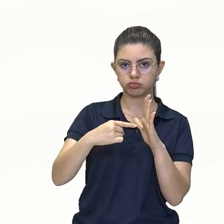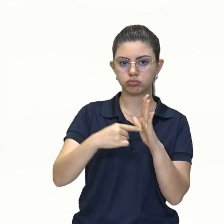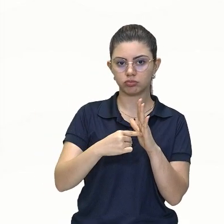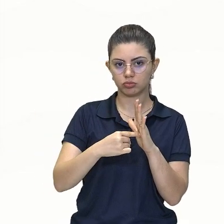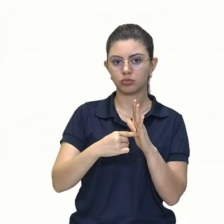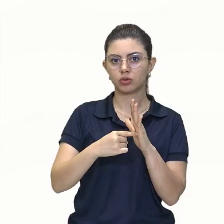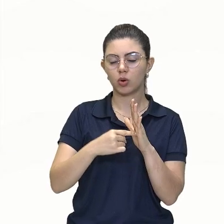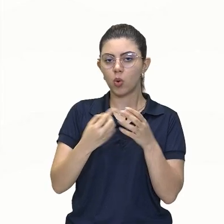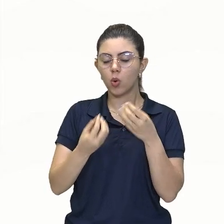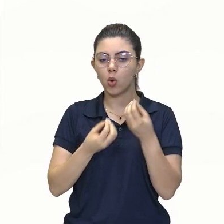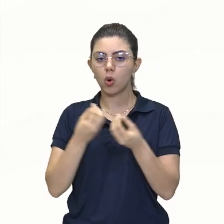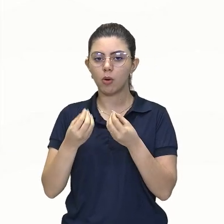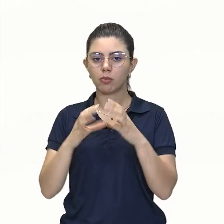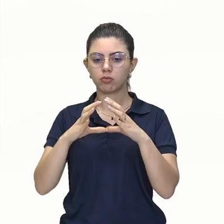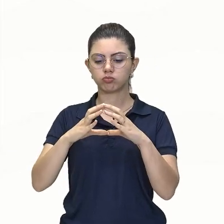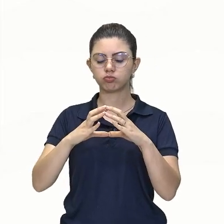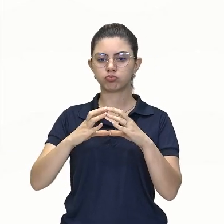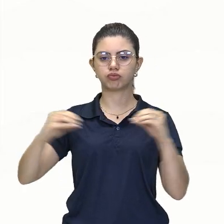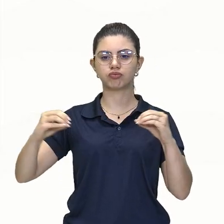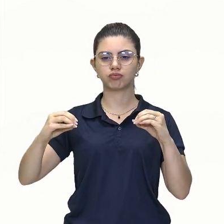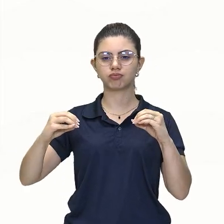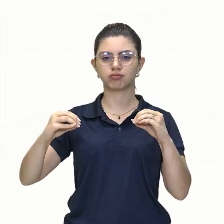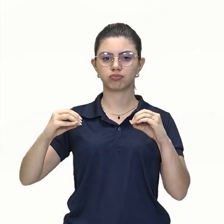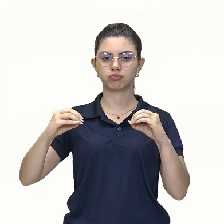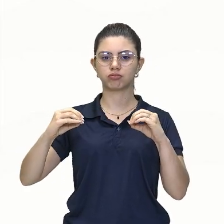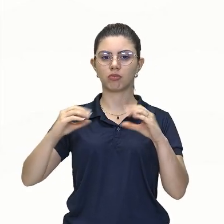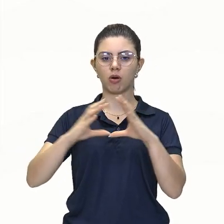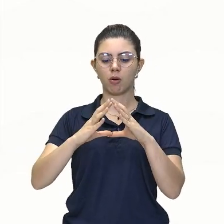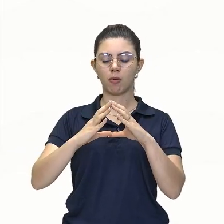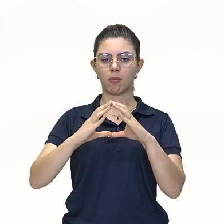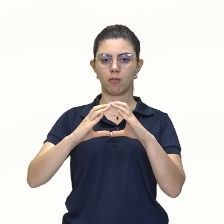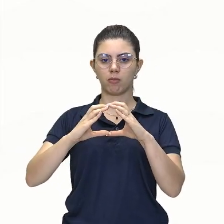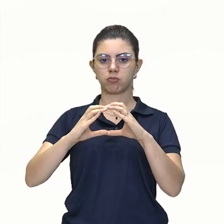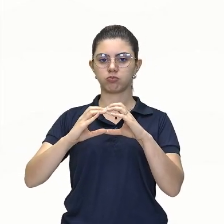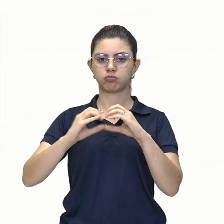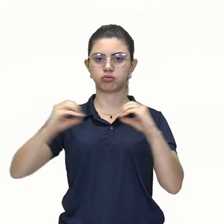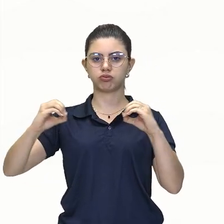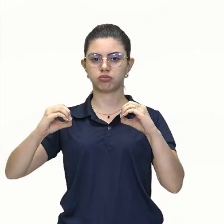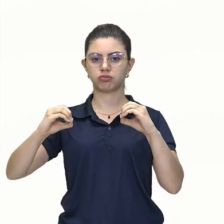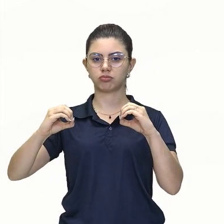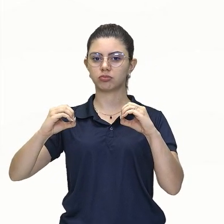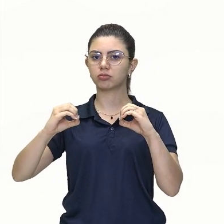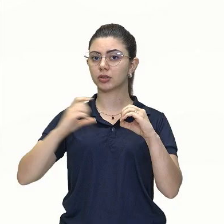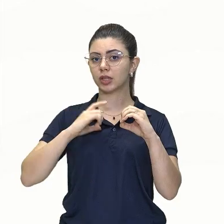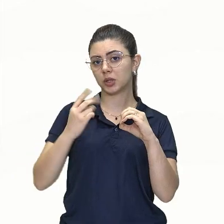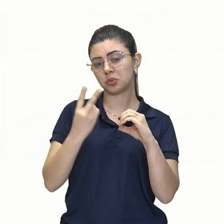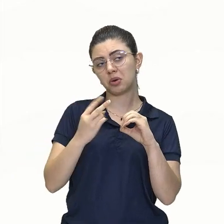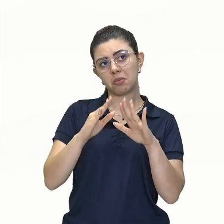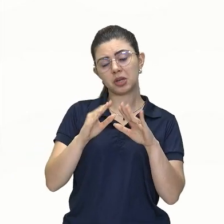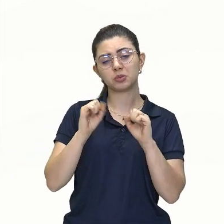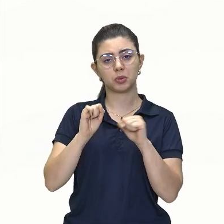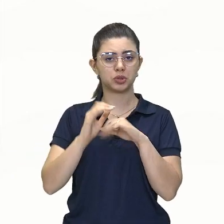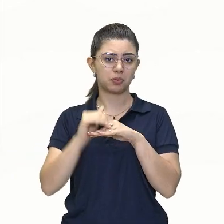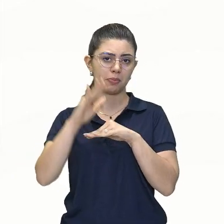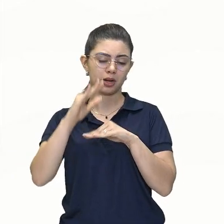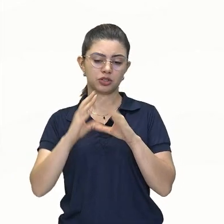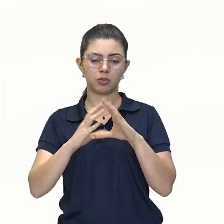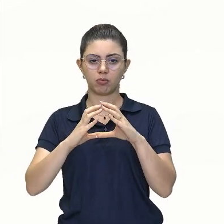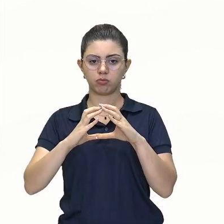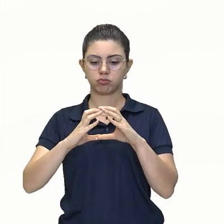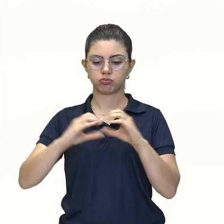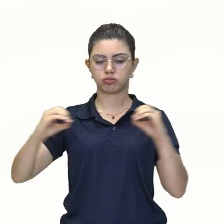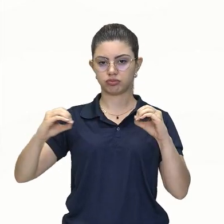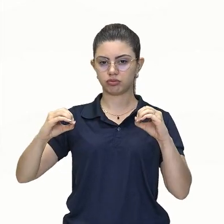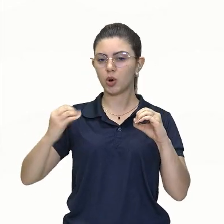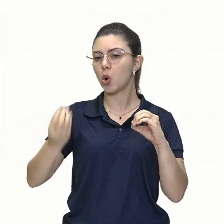instável, vai dividir esse núcleo em várias partes. Aqui nós temos 2, mas pode ser em mais partes. E aí o que